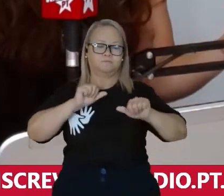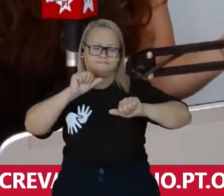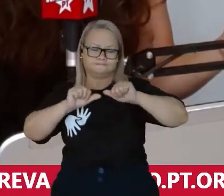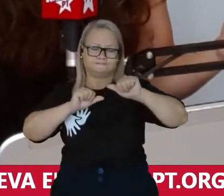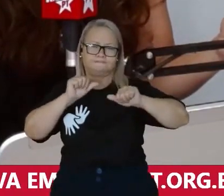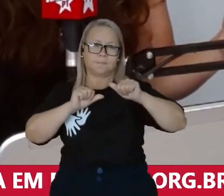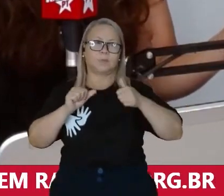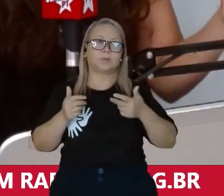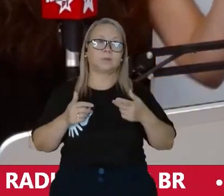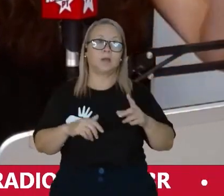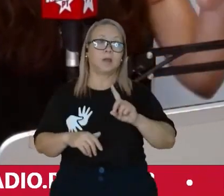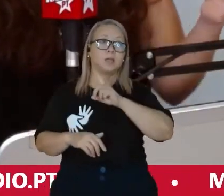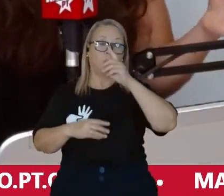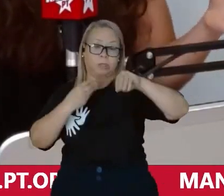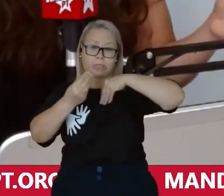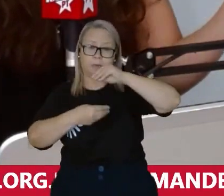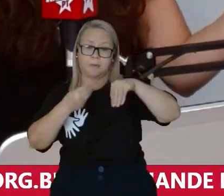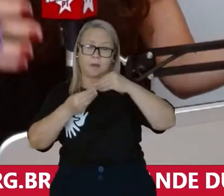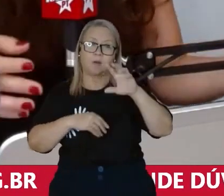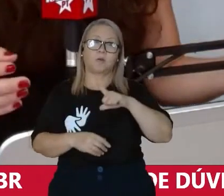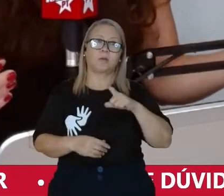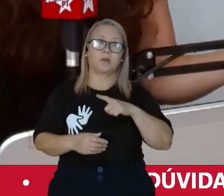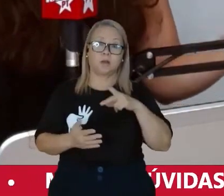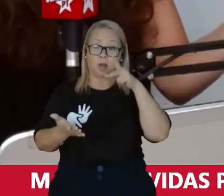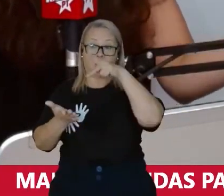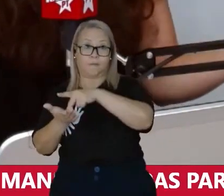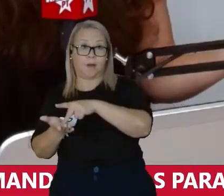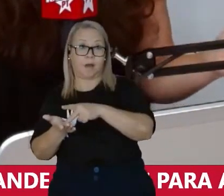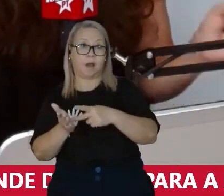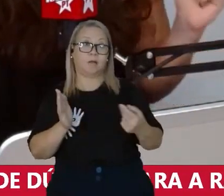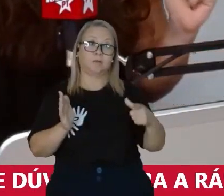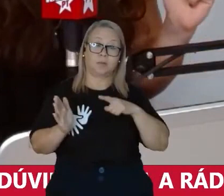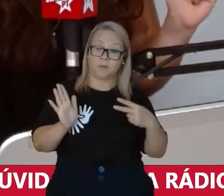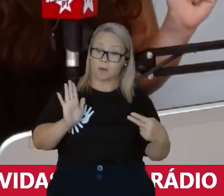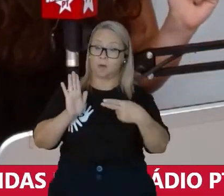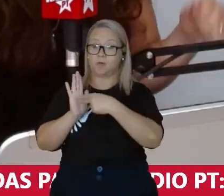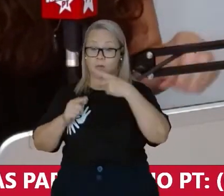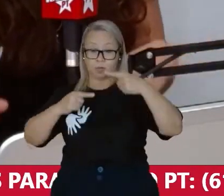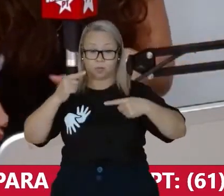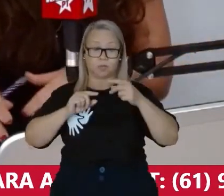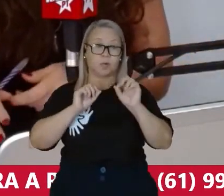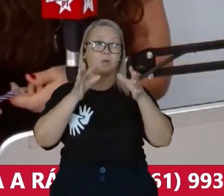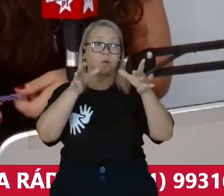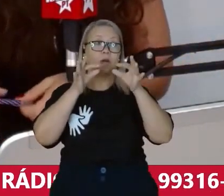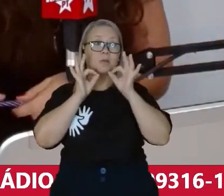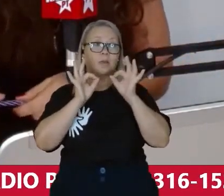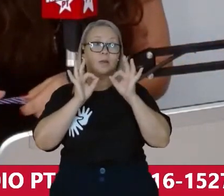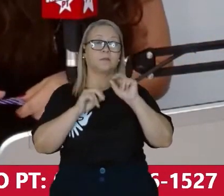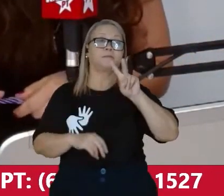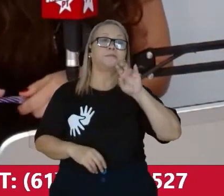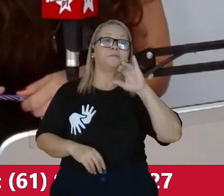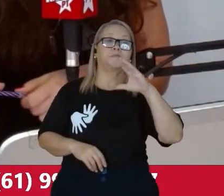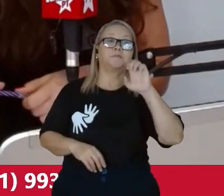falou, o dia da marmota, houve, bom, esses são os fatos, essa é a acusação, vamos discutir, vamos ao que interessa, né? O Vicente